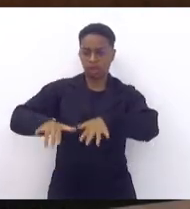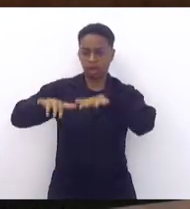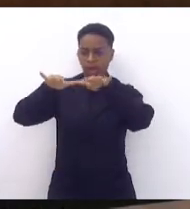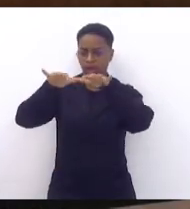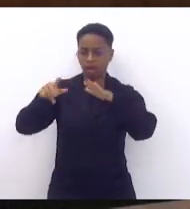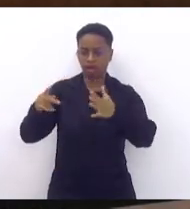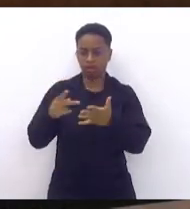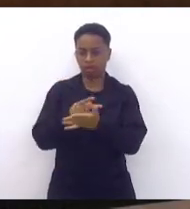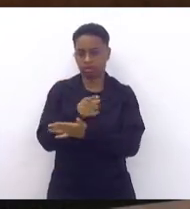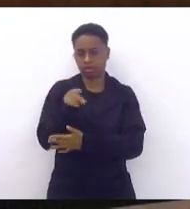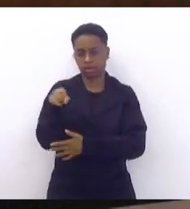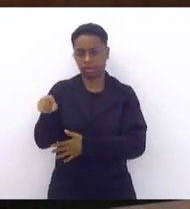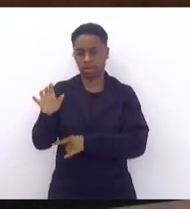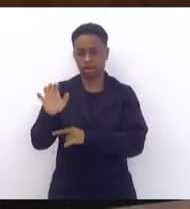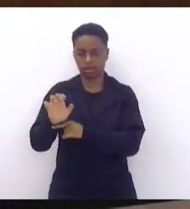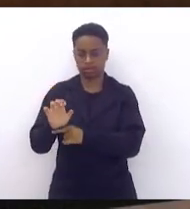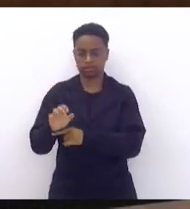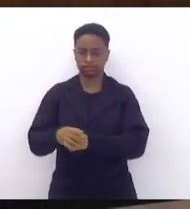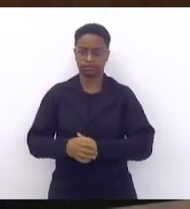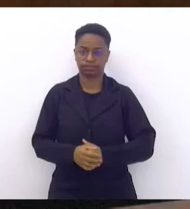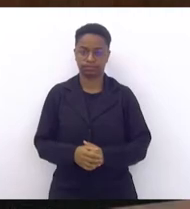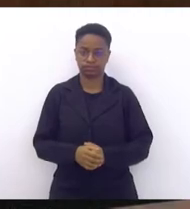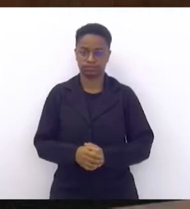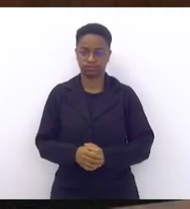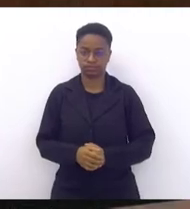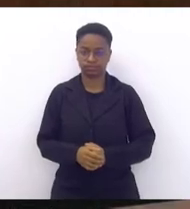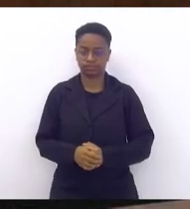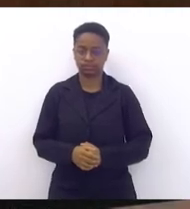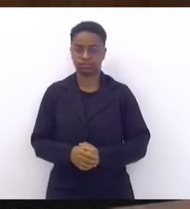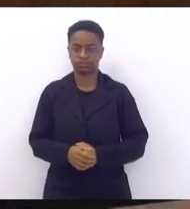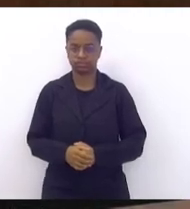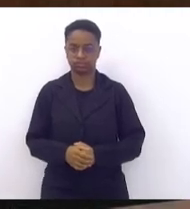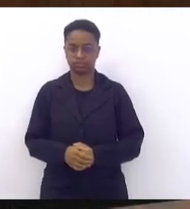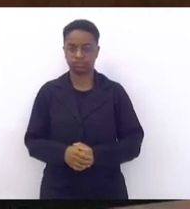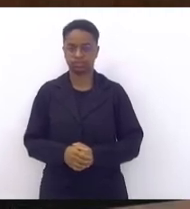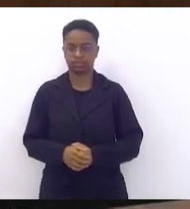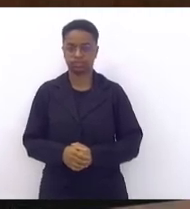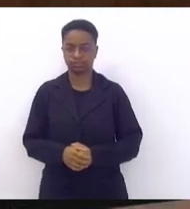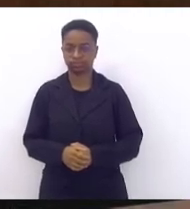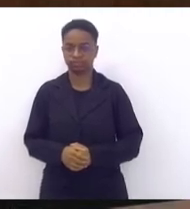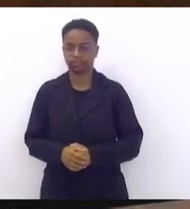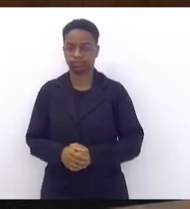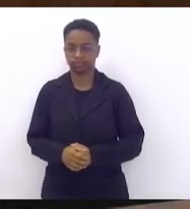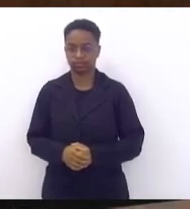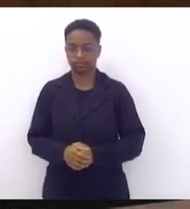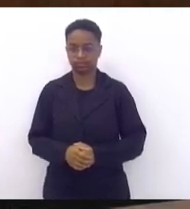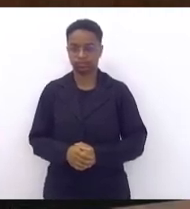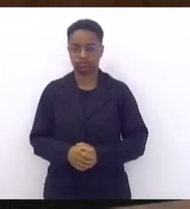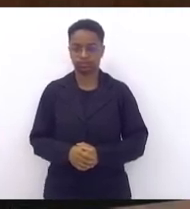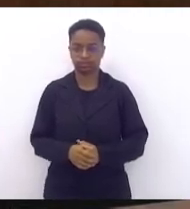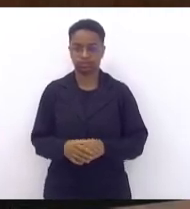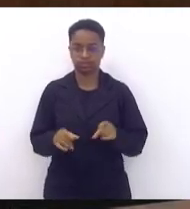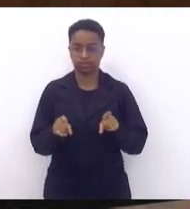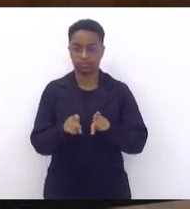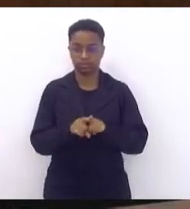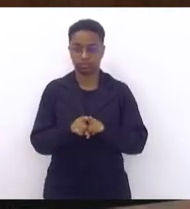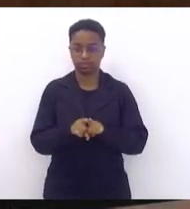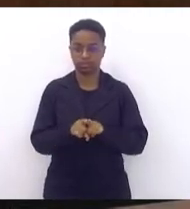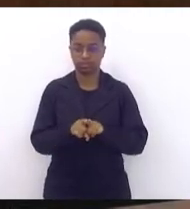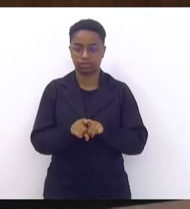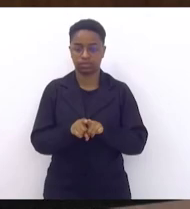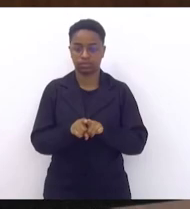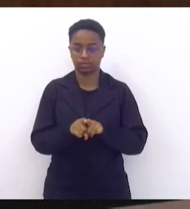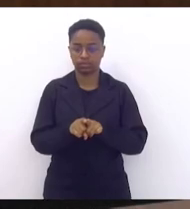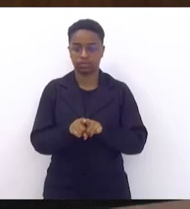o Estado do Rio Grande do Sul está vivenciando, e é um fato que